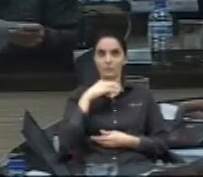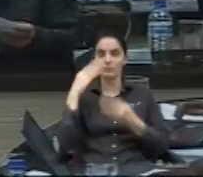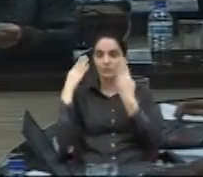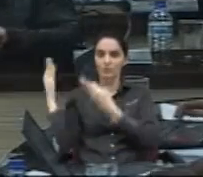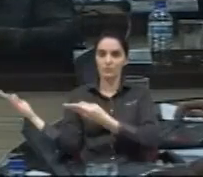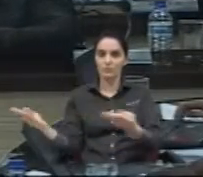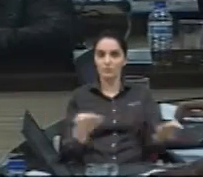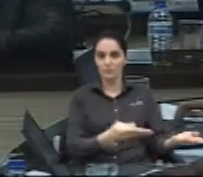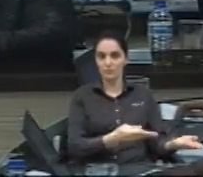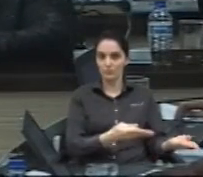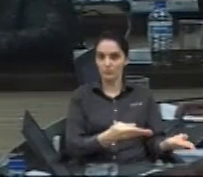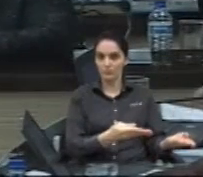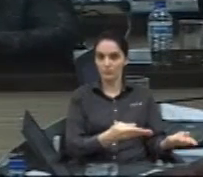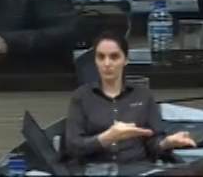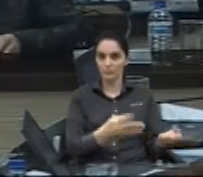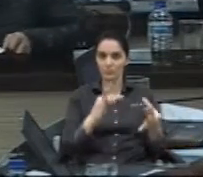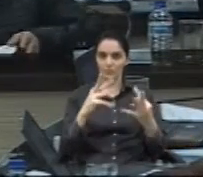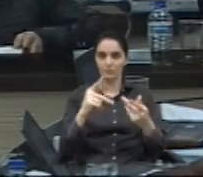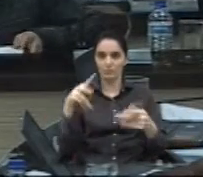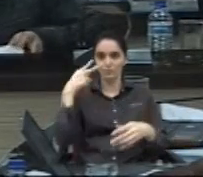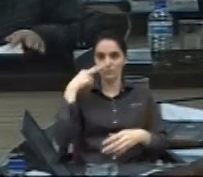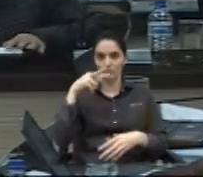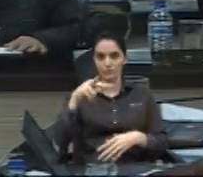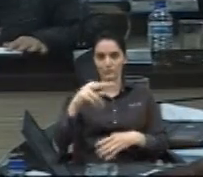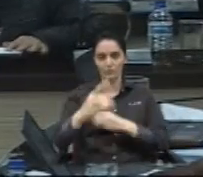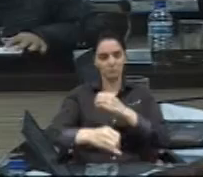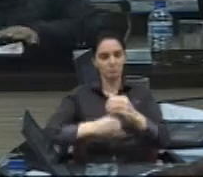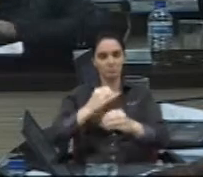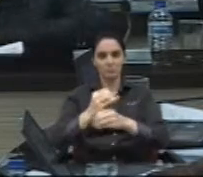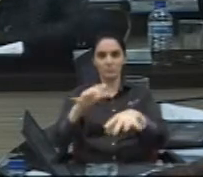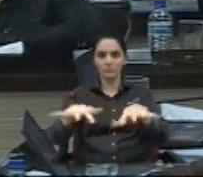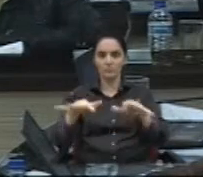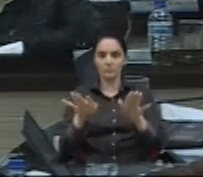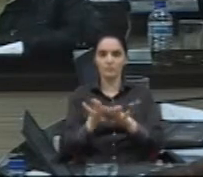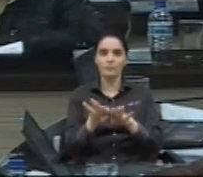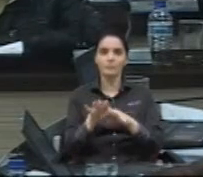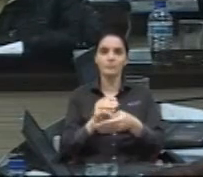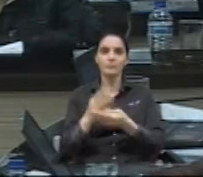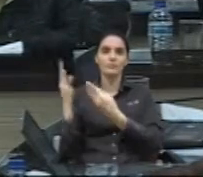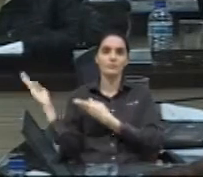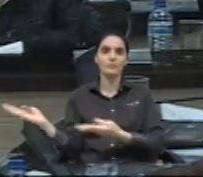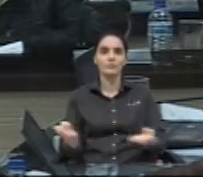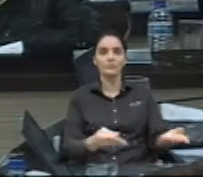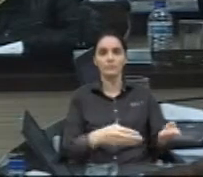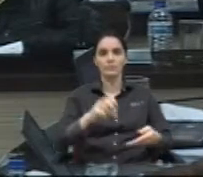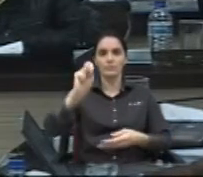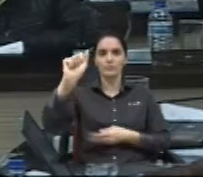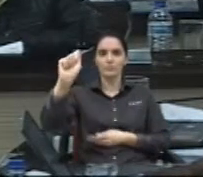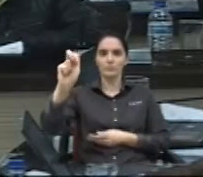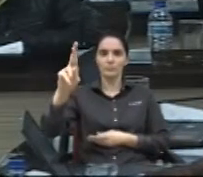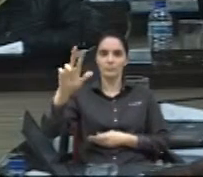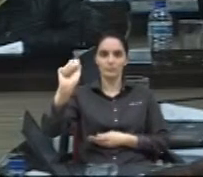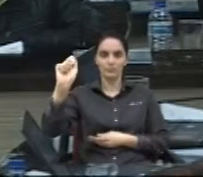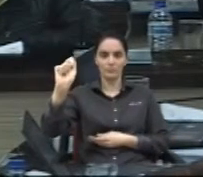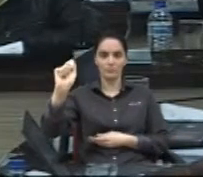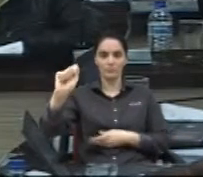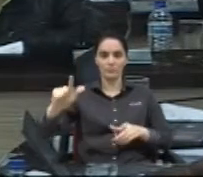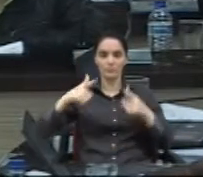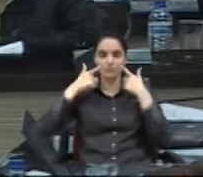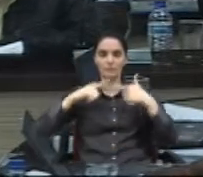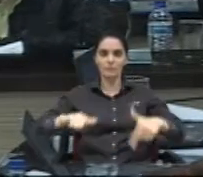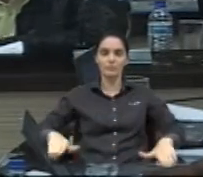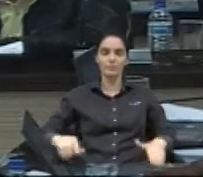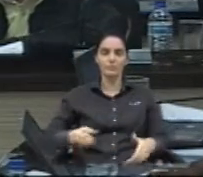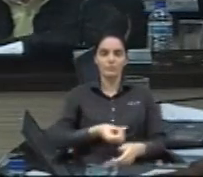convite àqueles que nos ouvem, pelos meios de comunicação e aqui ao plenário também, um convite para um sarau literário, poético,